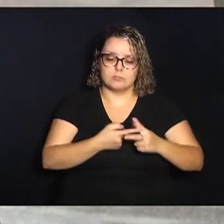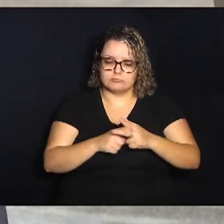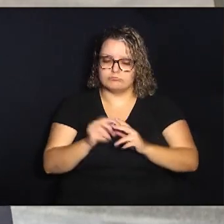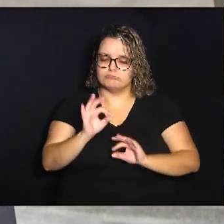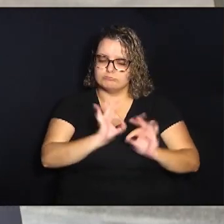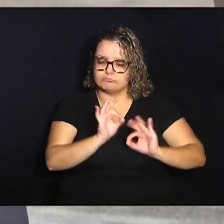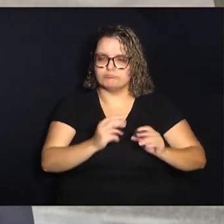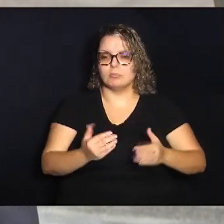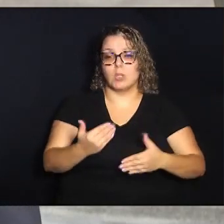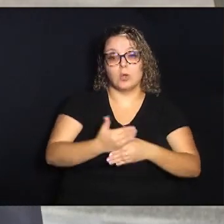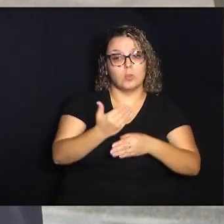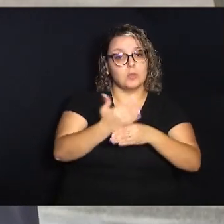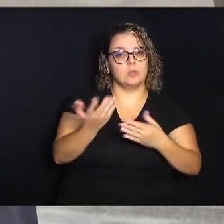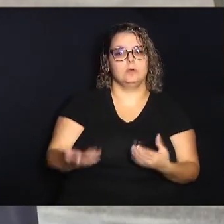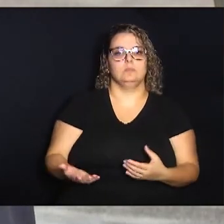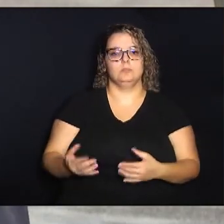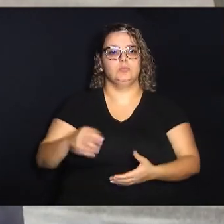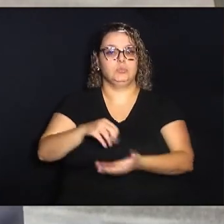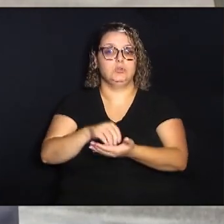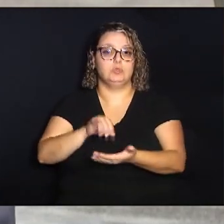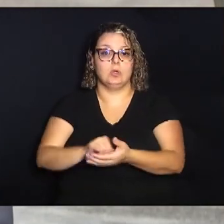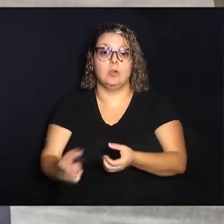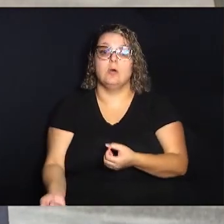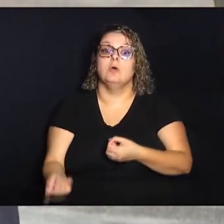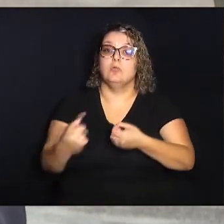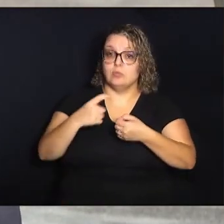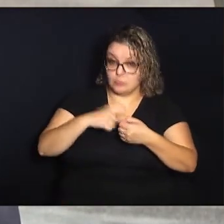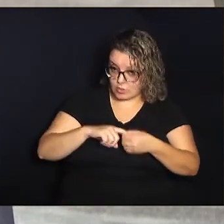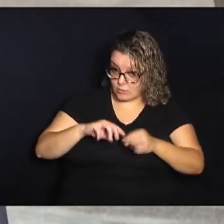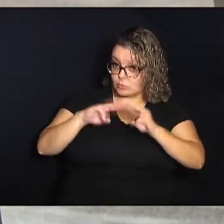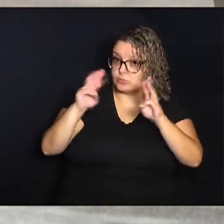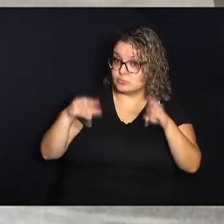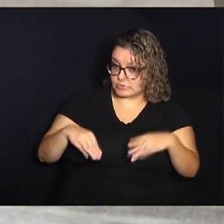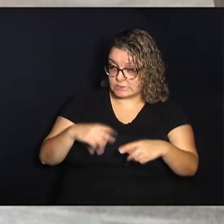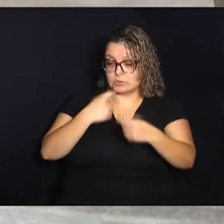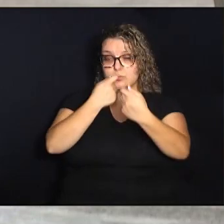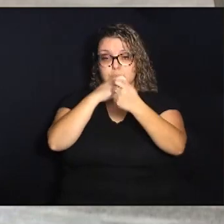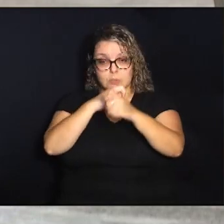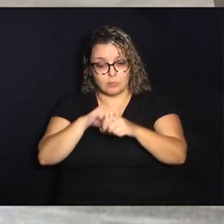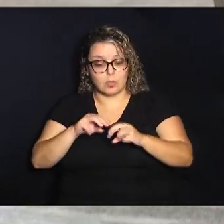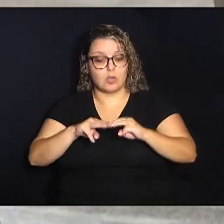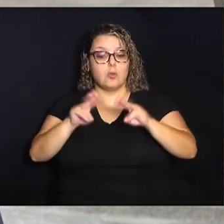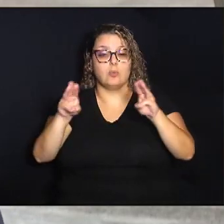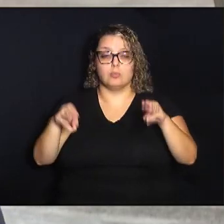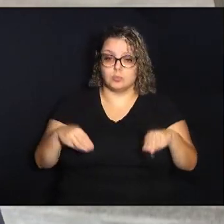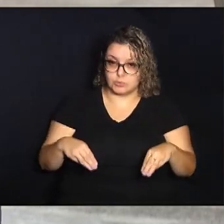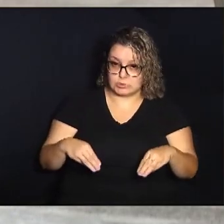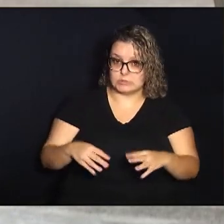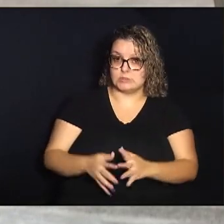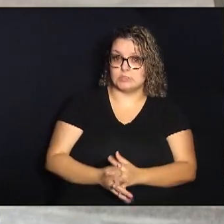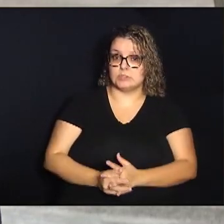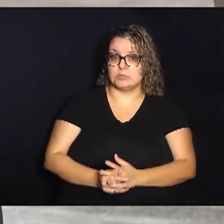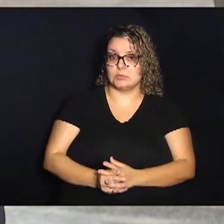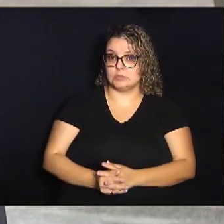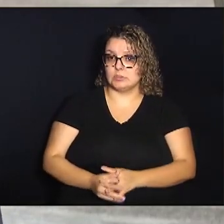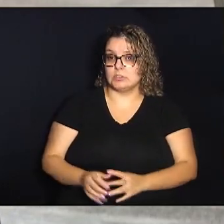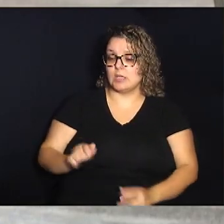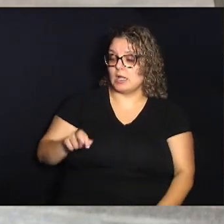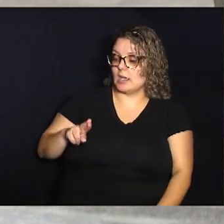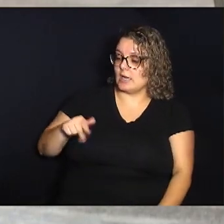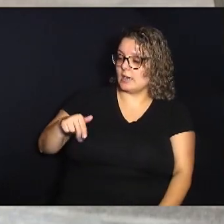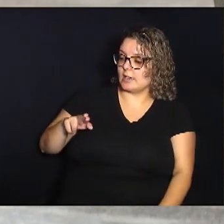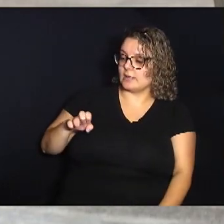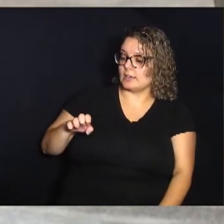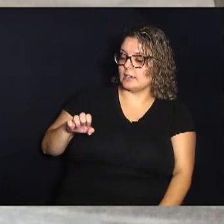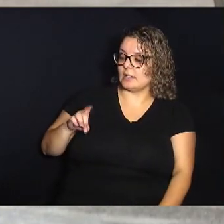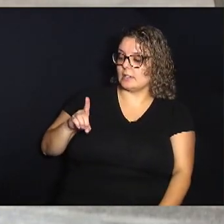volta para o prédio o museu da PUC, o museu da Arquidiocese,